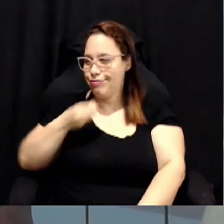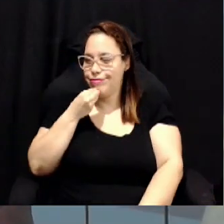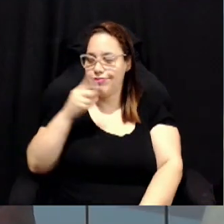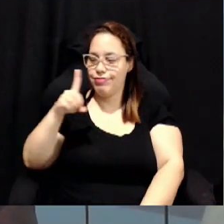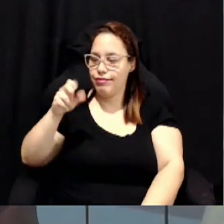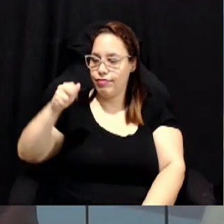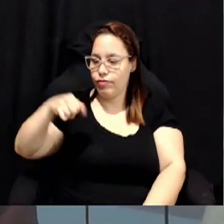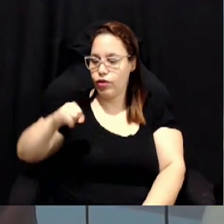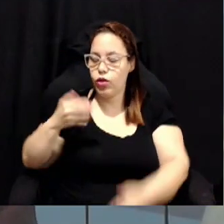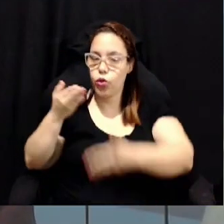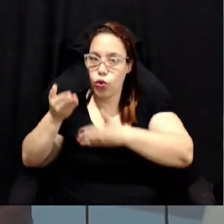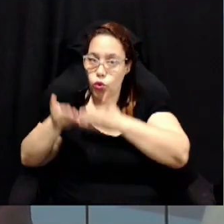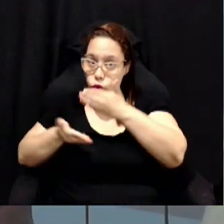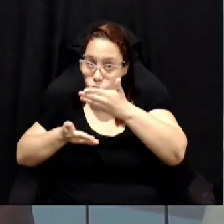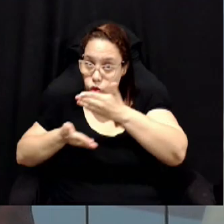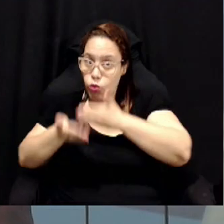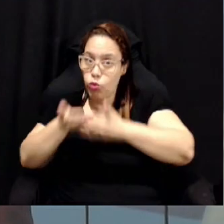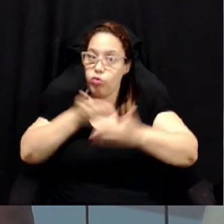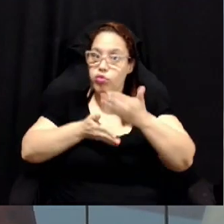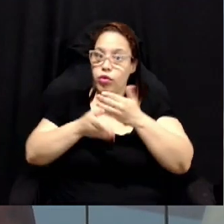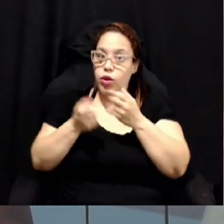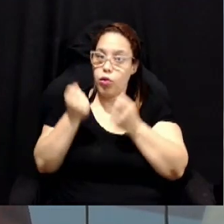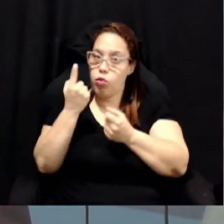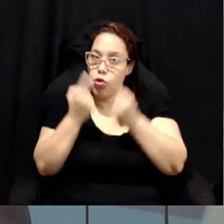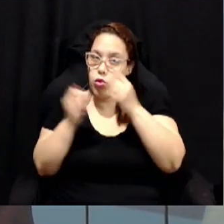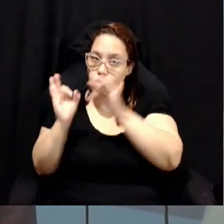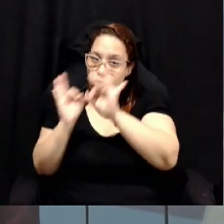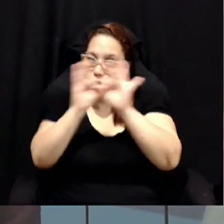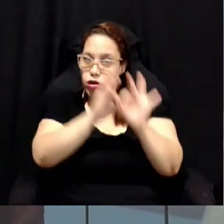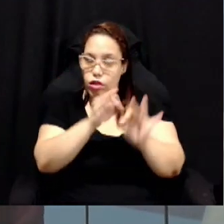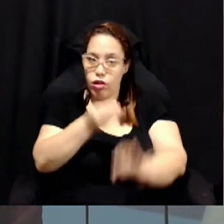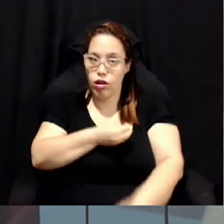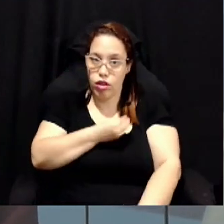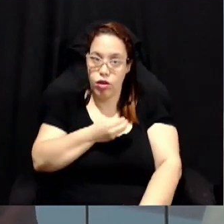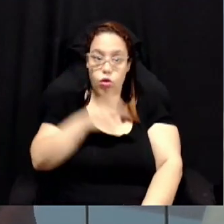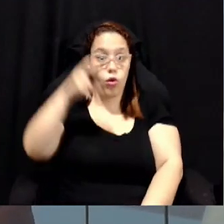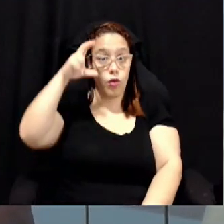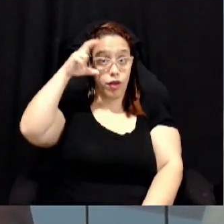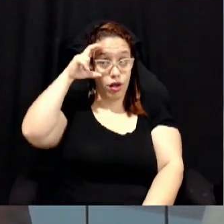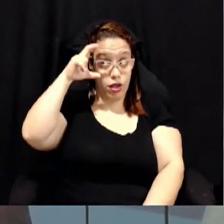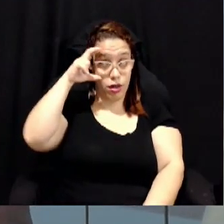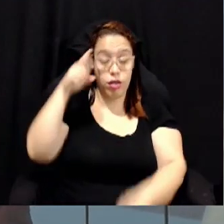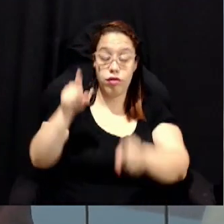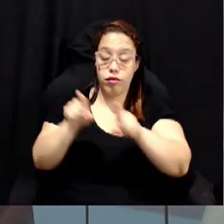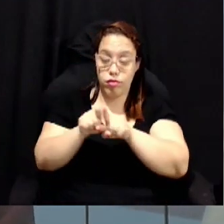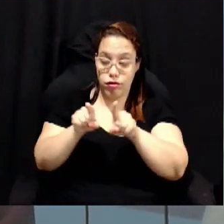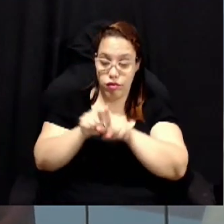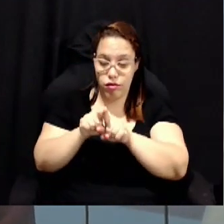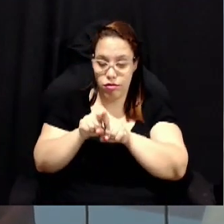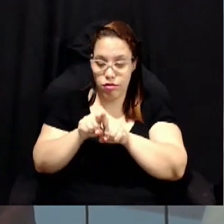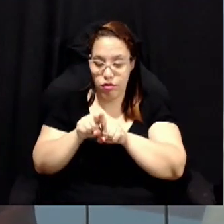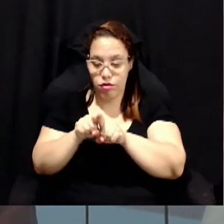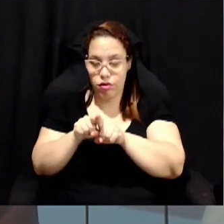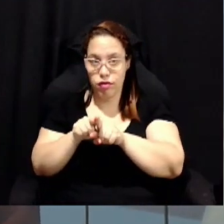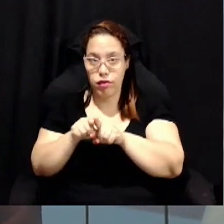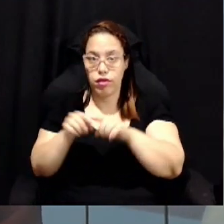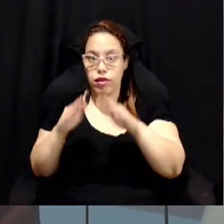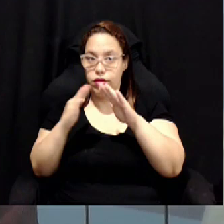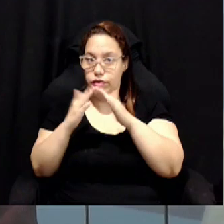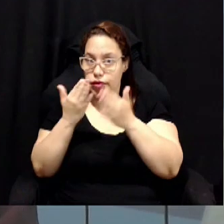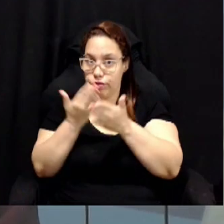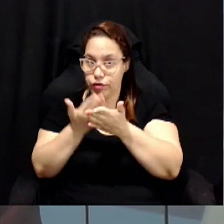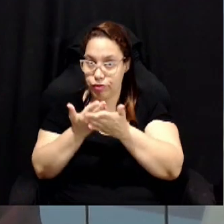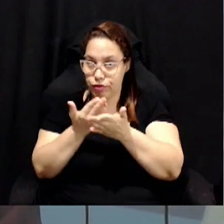compartilhar um pouquinho da rotina dela, da vida dela, do Carlinhos, que também já tem militado nessa causa aqui na